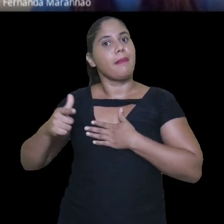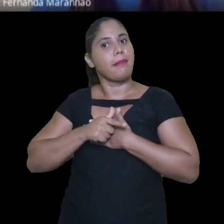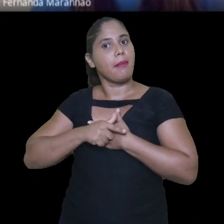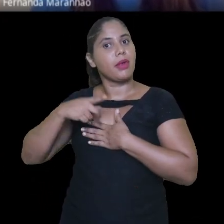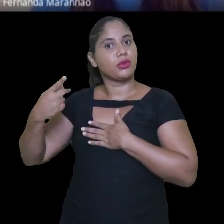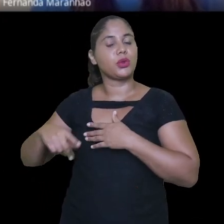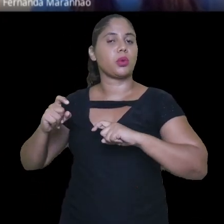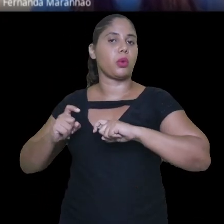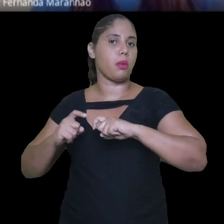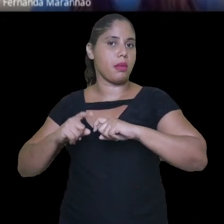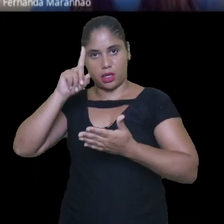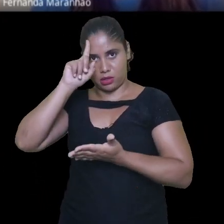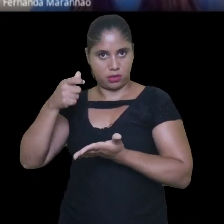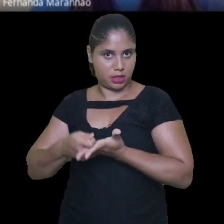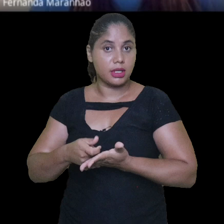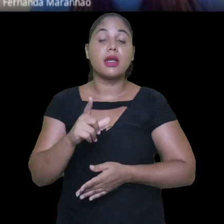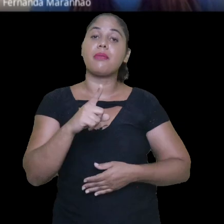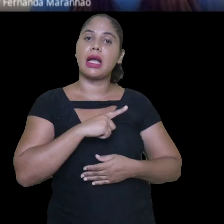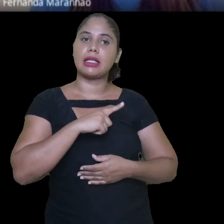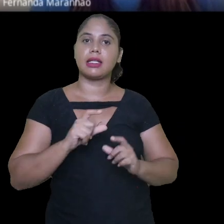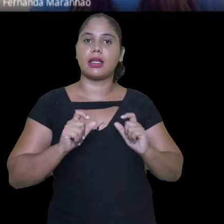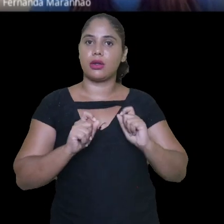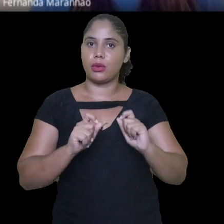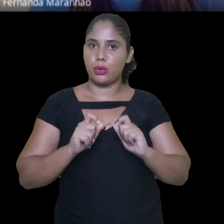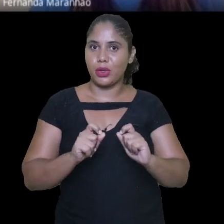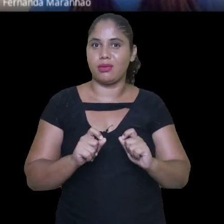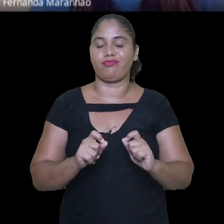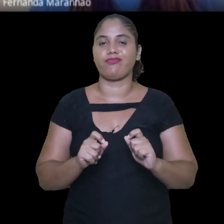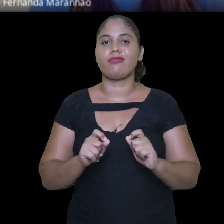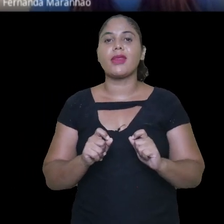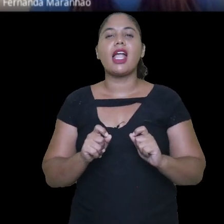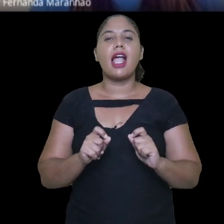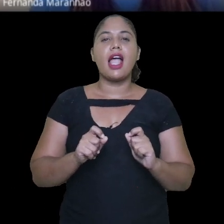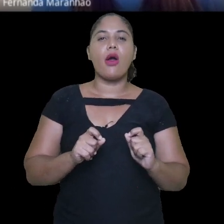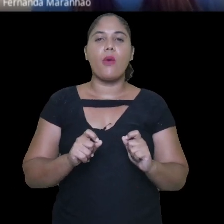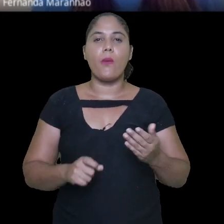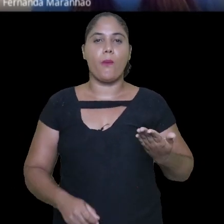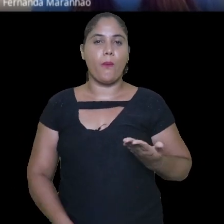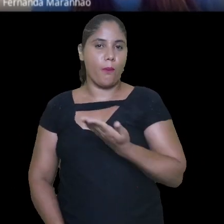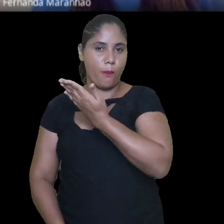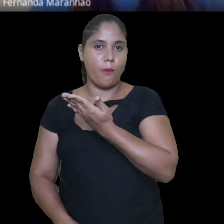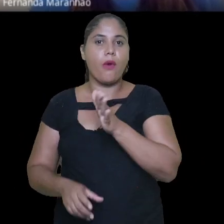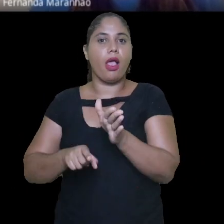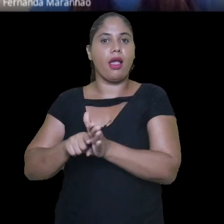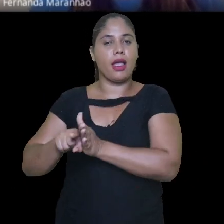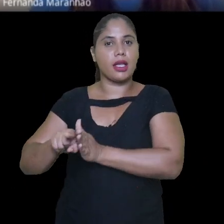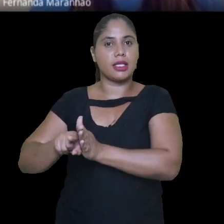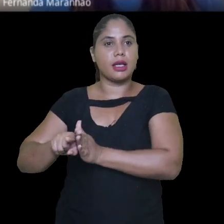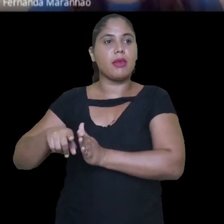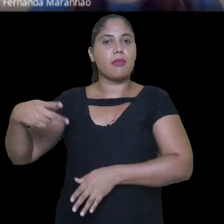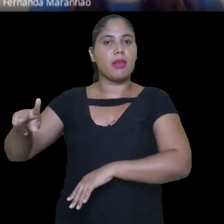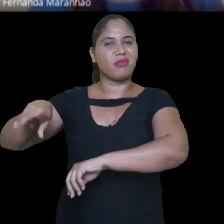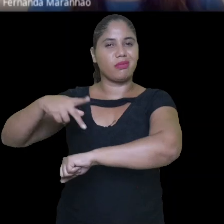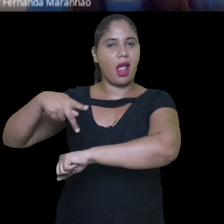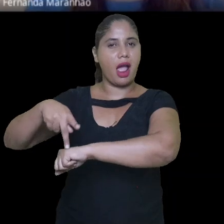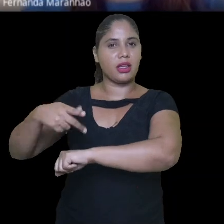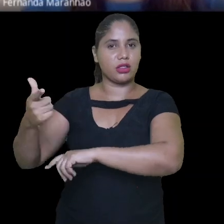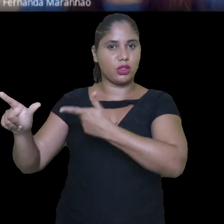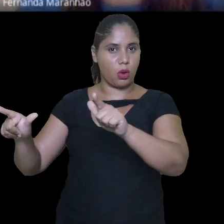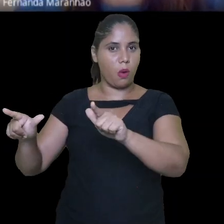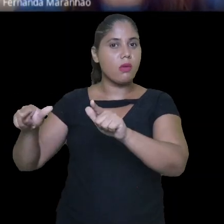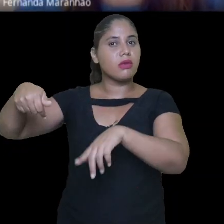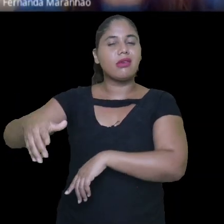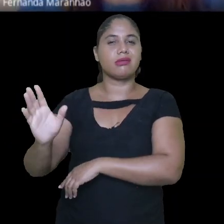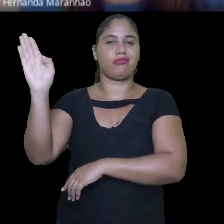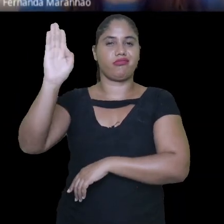cardiotocografia no nosso país, então nós nos guiamos pelo uso da ultrassonografia com dupla. Uma